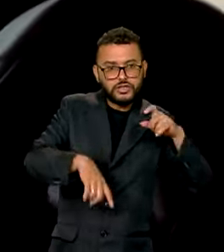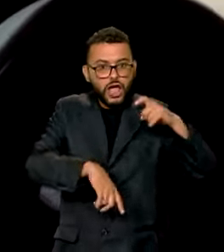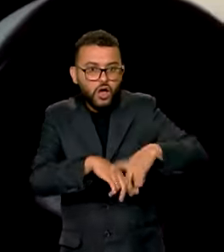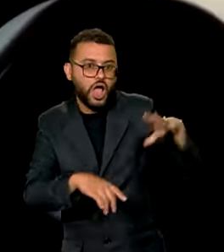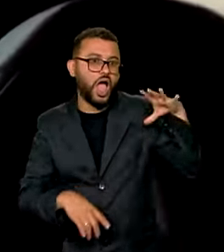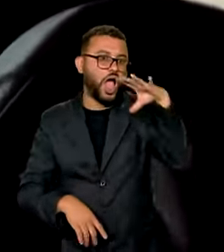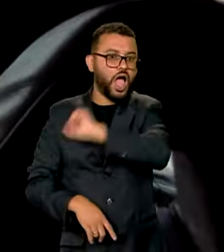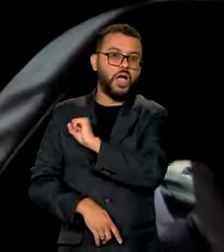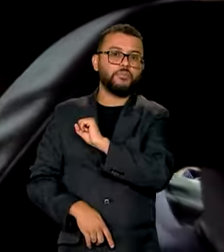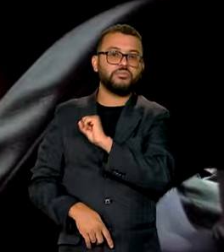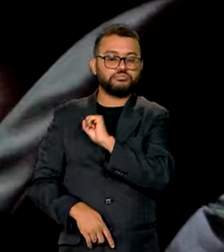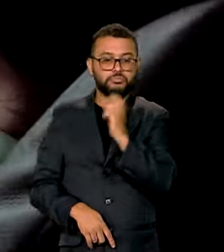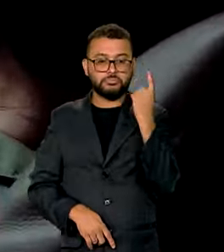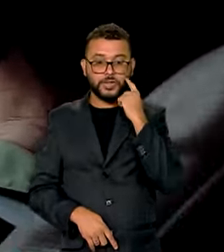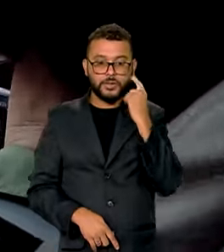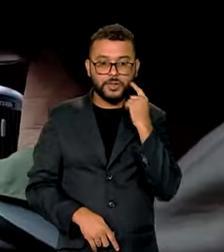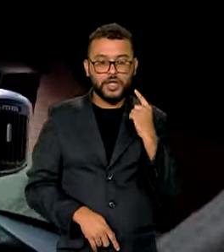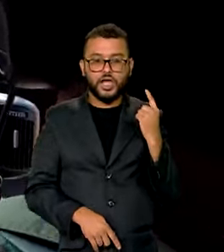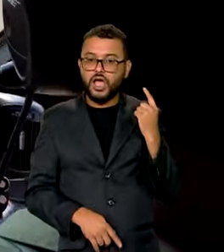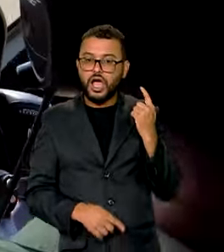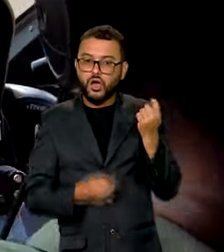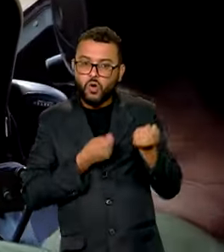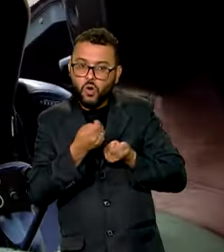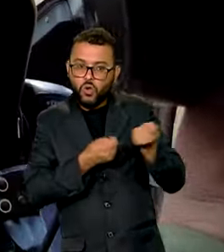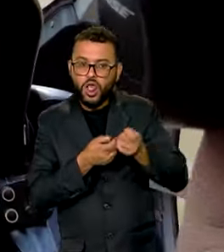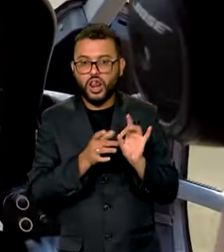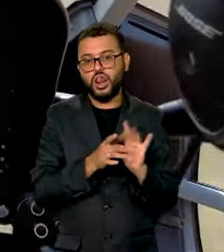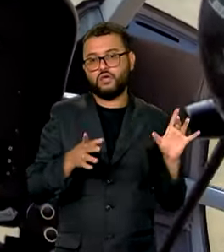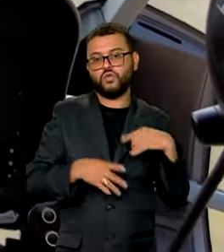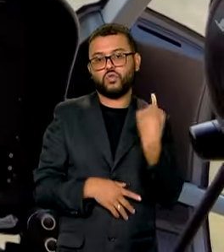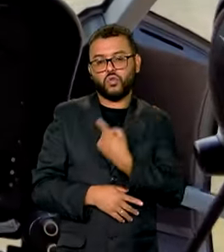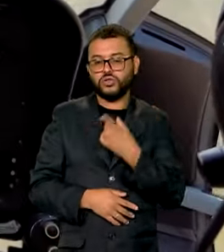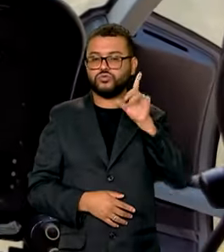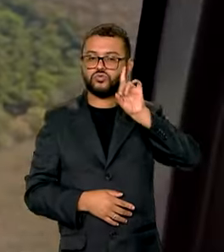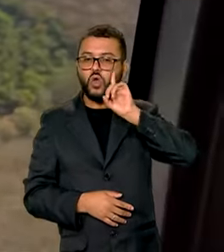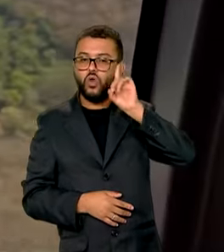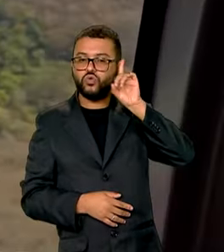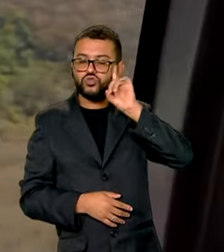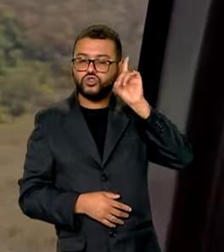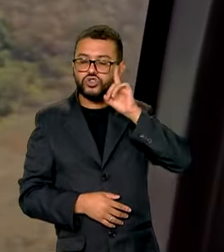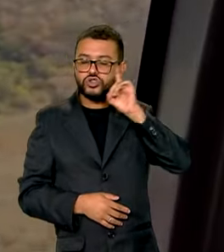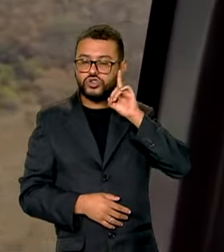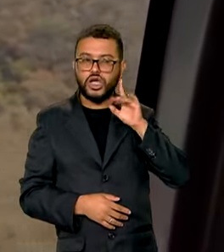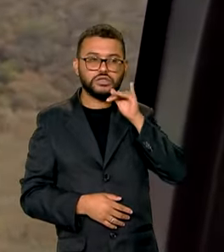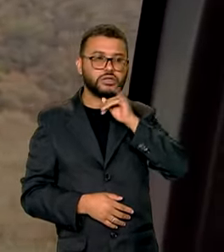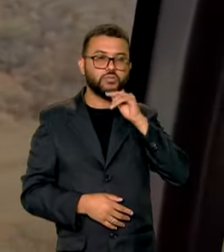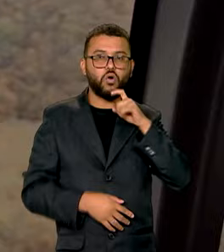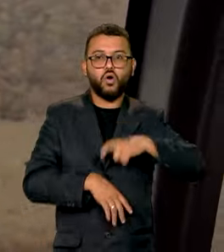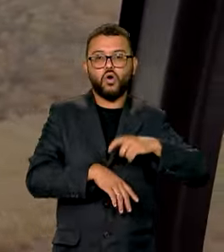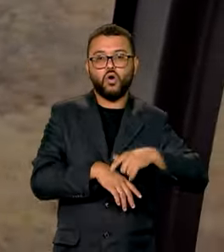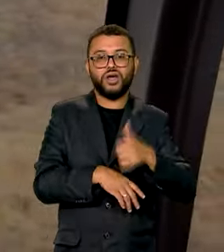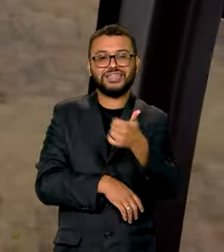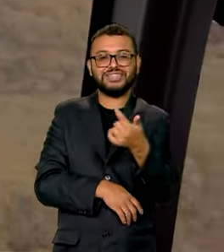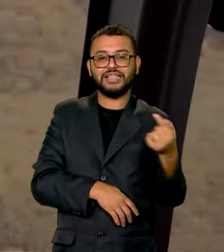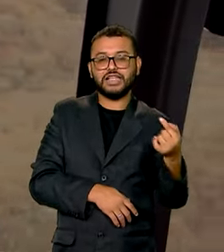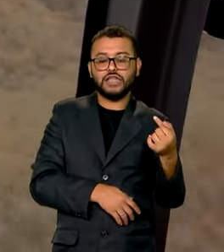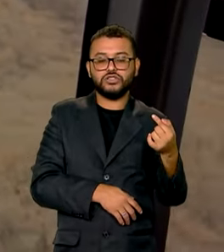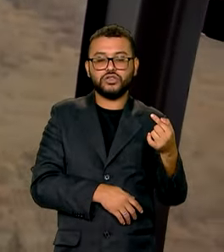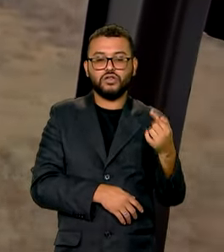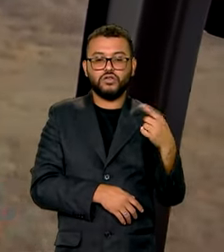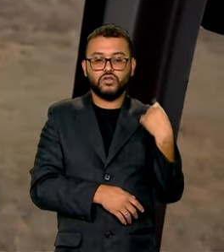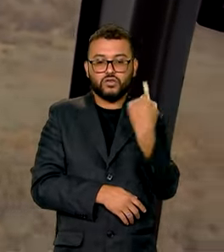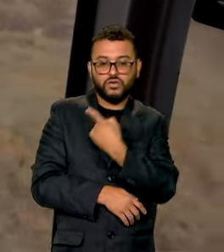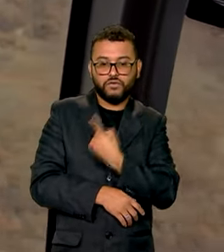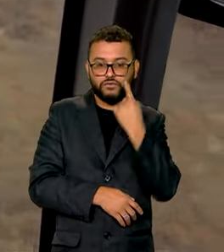mais rápido também que também são disponibilizados E aí todo dia no final do dia às 15 às 17 horas a